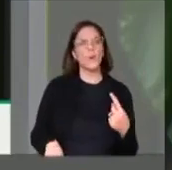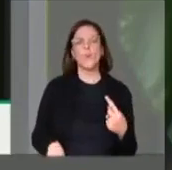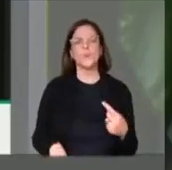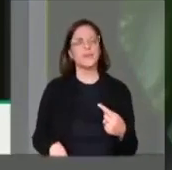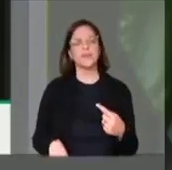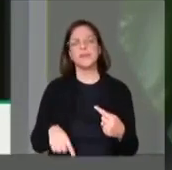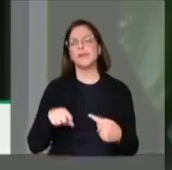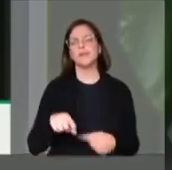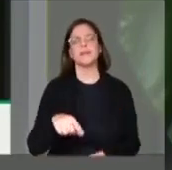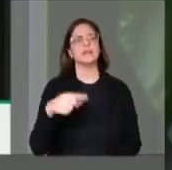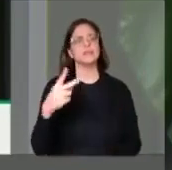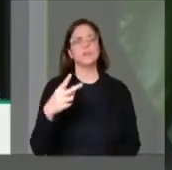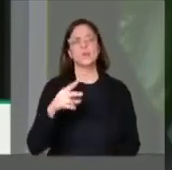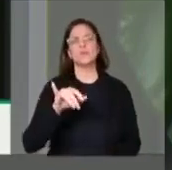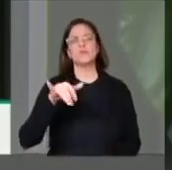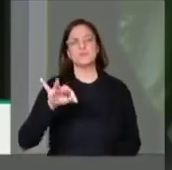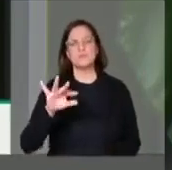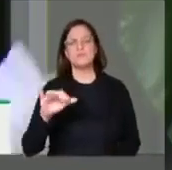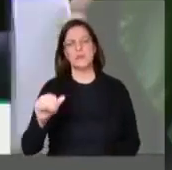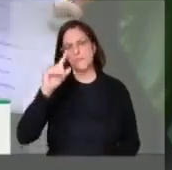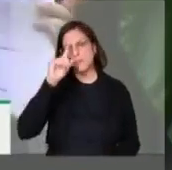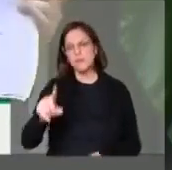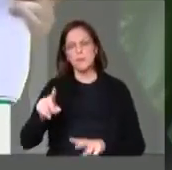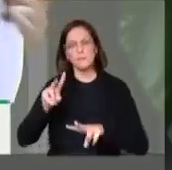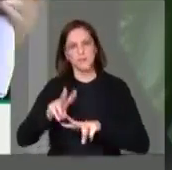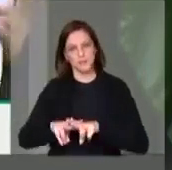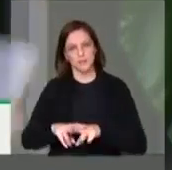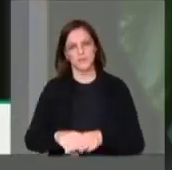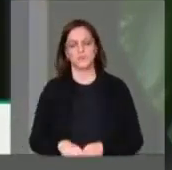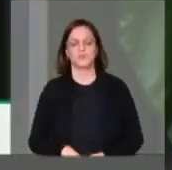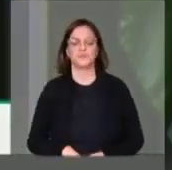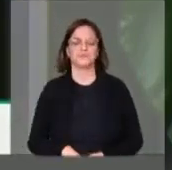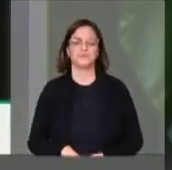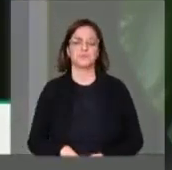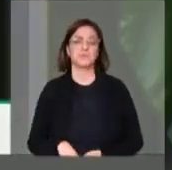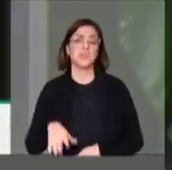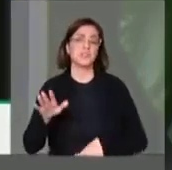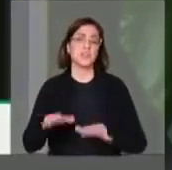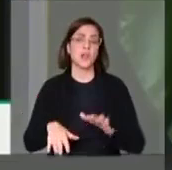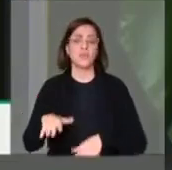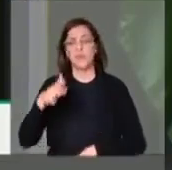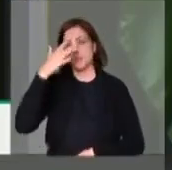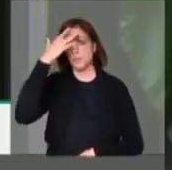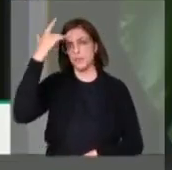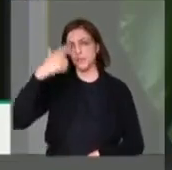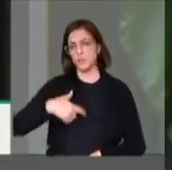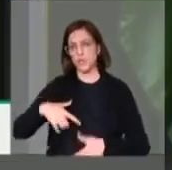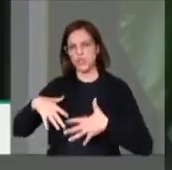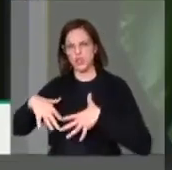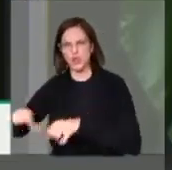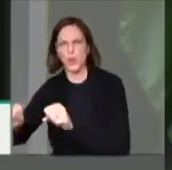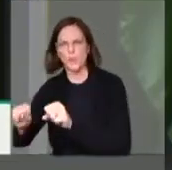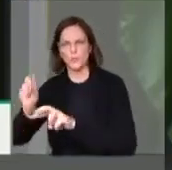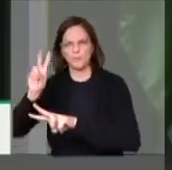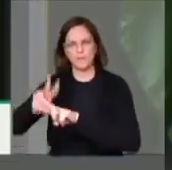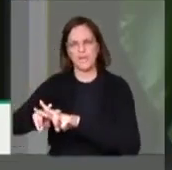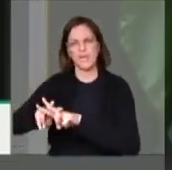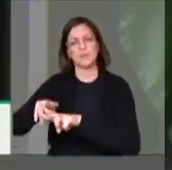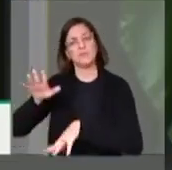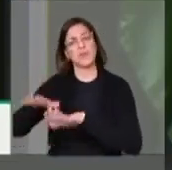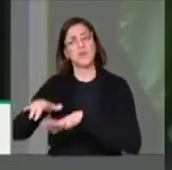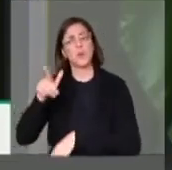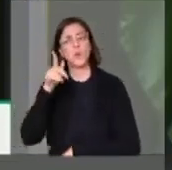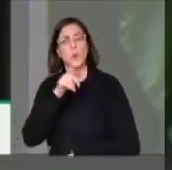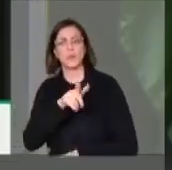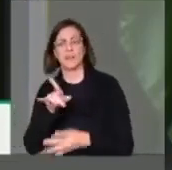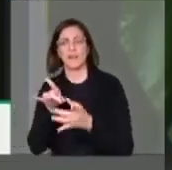inconstitucionalidade na prisão em segunda instância, ele, em tese, possa ser beneficiado. O que é que vai acontecer? O